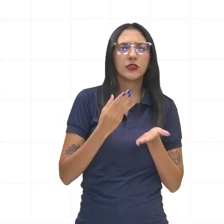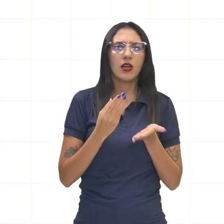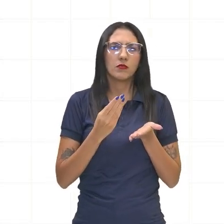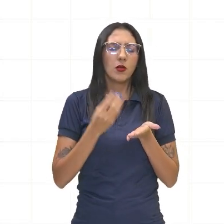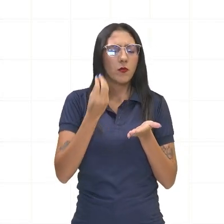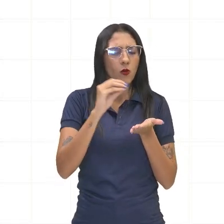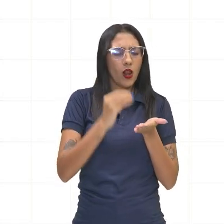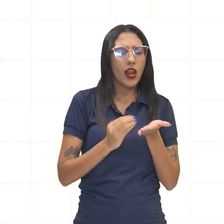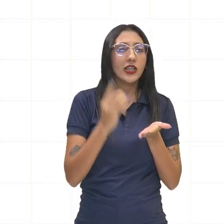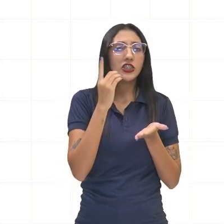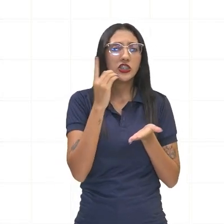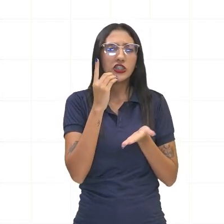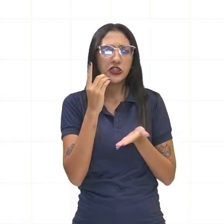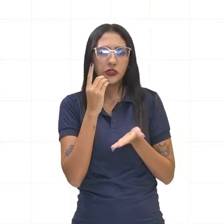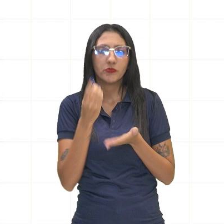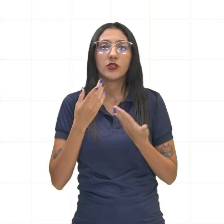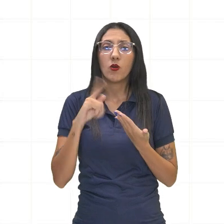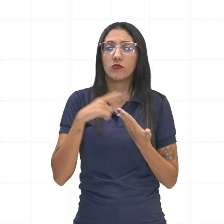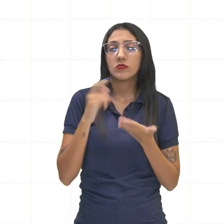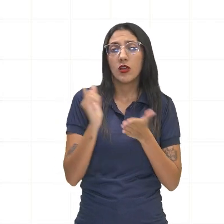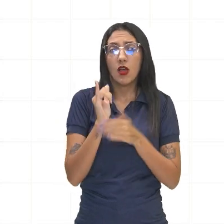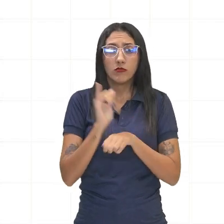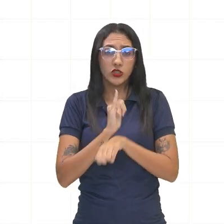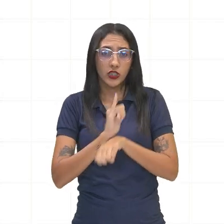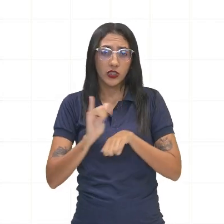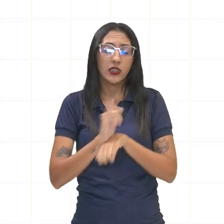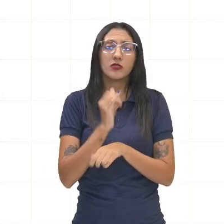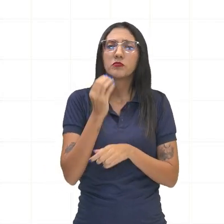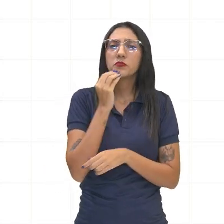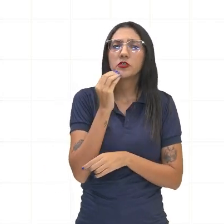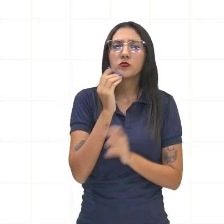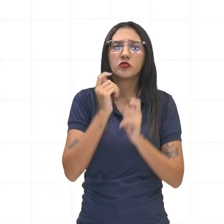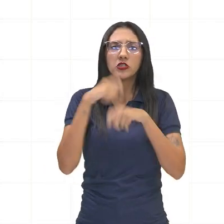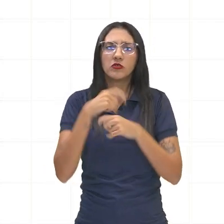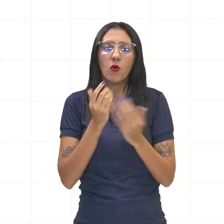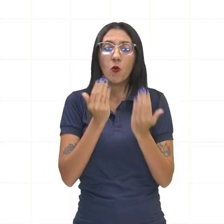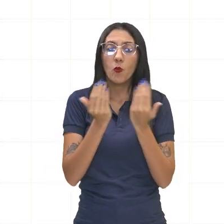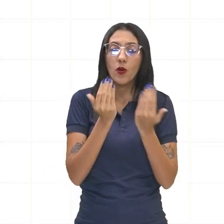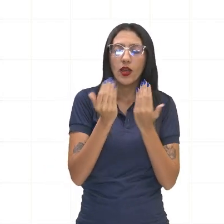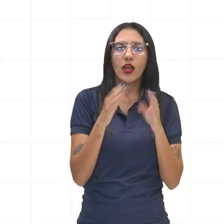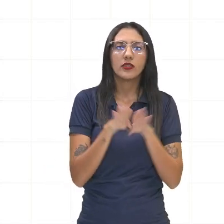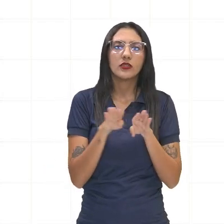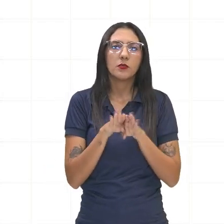feitas pelas sociedades humanas para tentar medir